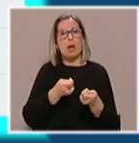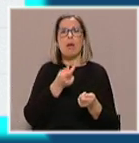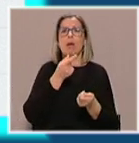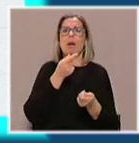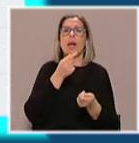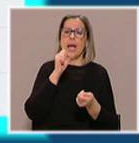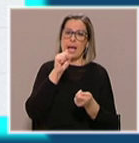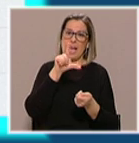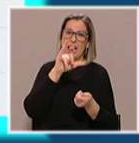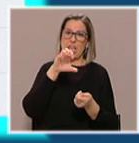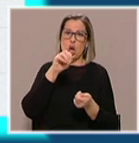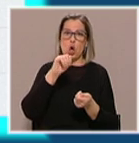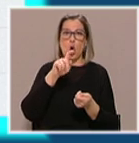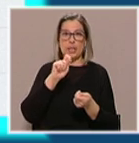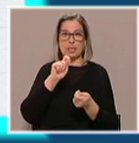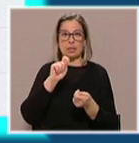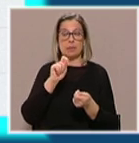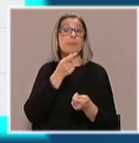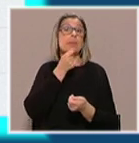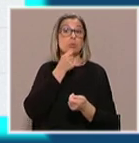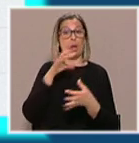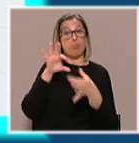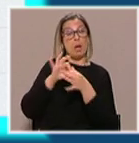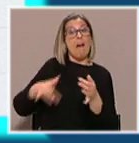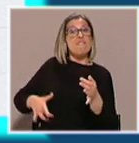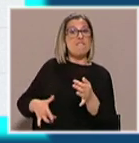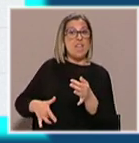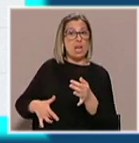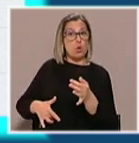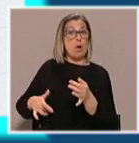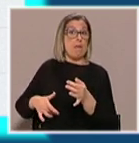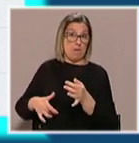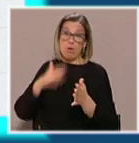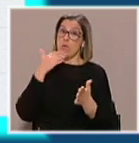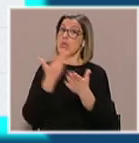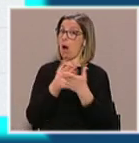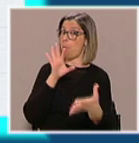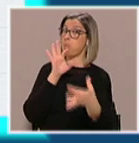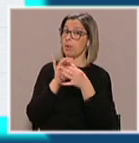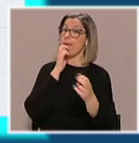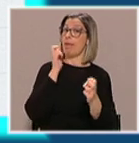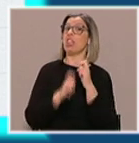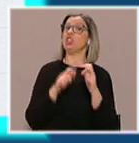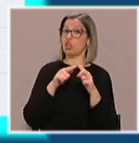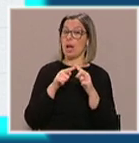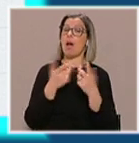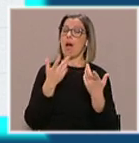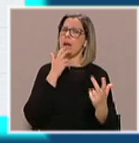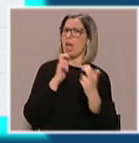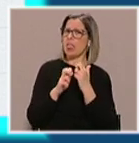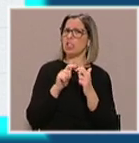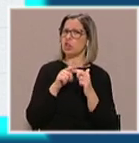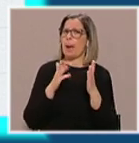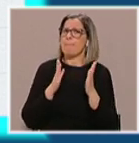glicose pelo fígado? A glicose é essencial para a produção de energia. Quando é que nós precisamos de energia para